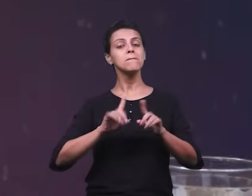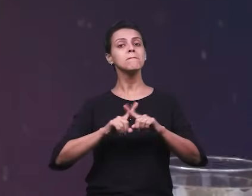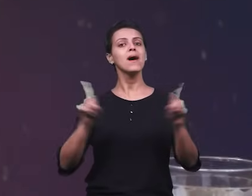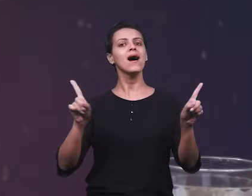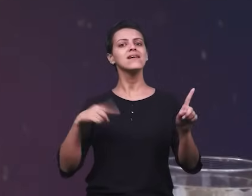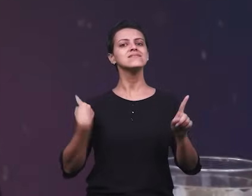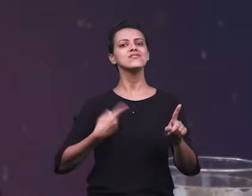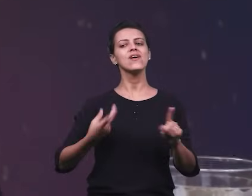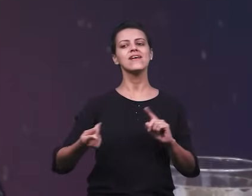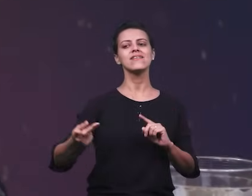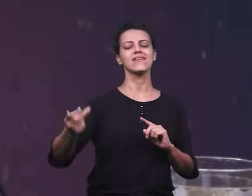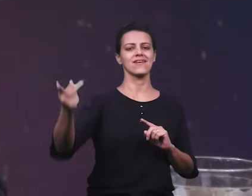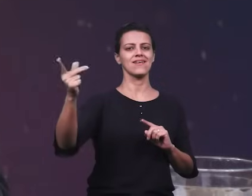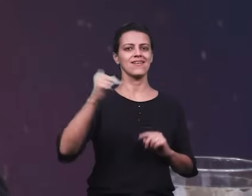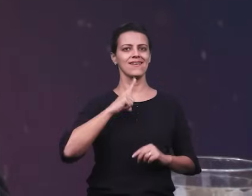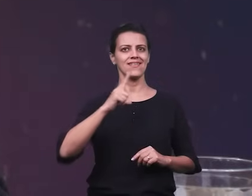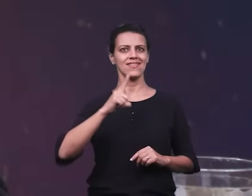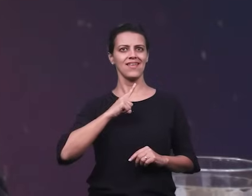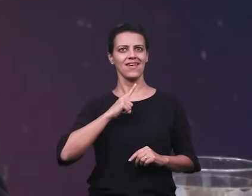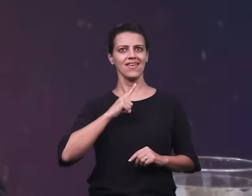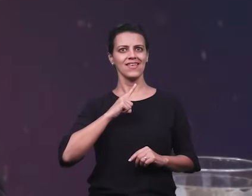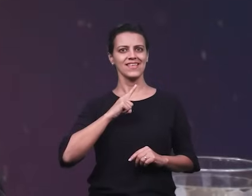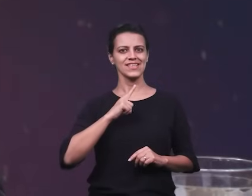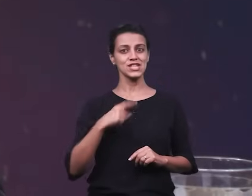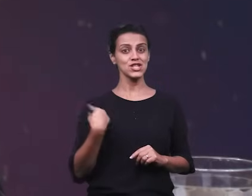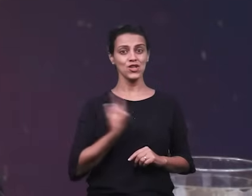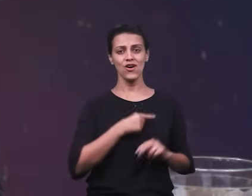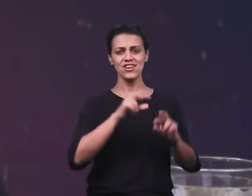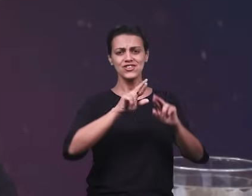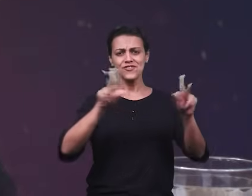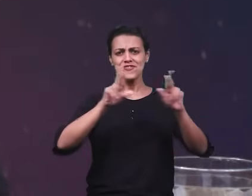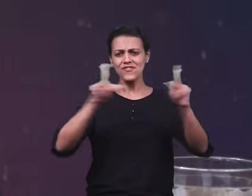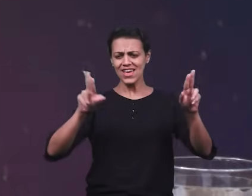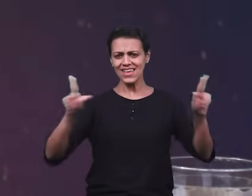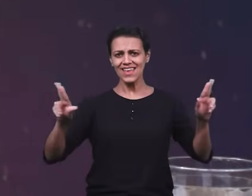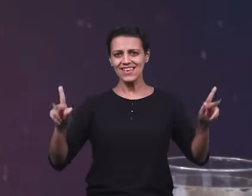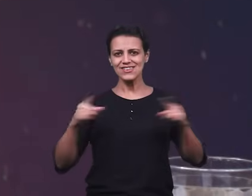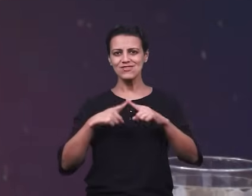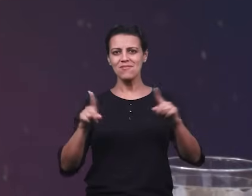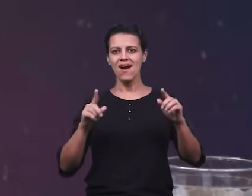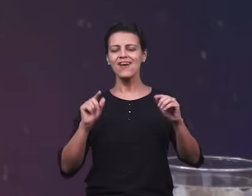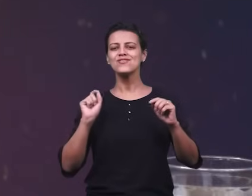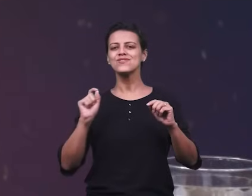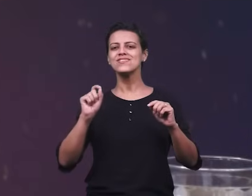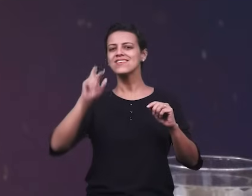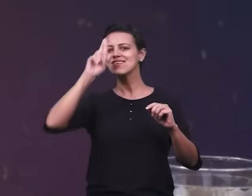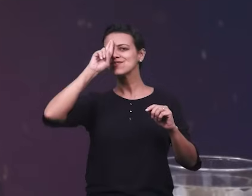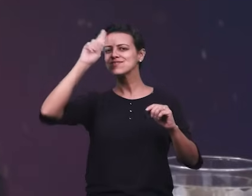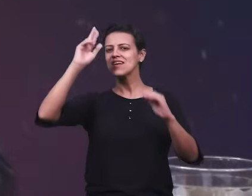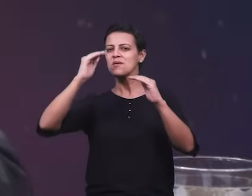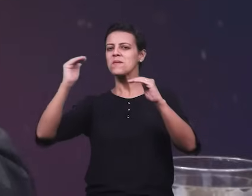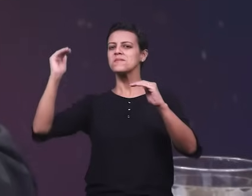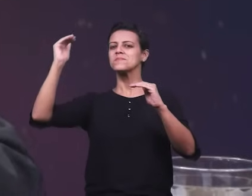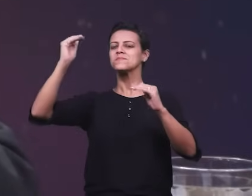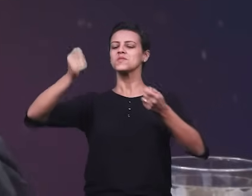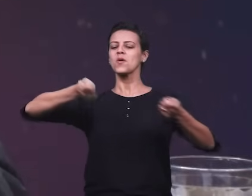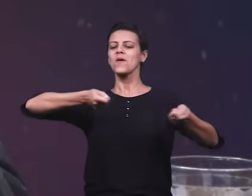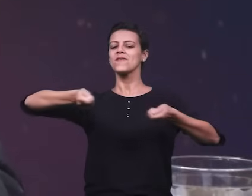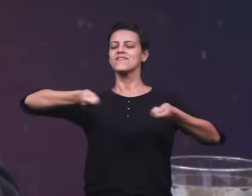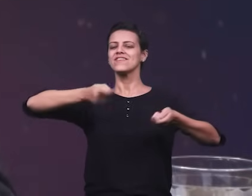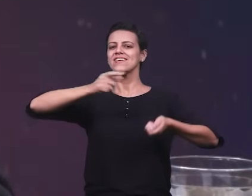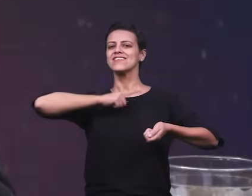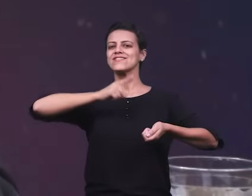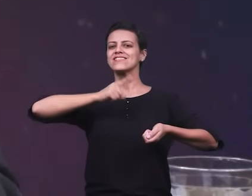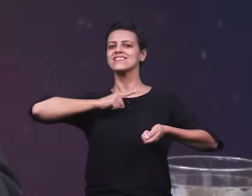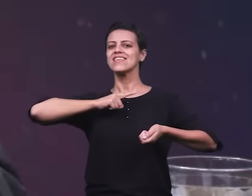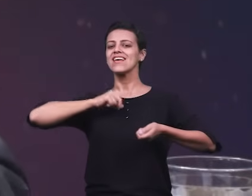cada um diferentes, temos o mesmo governo, Sim. que é através do cérebro, e o cuidado que ele está sempre